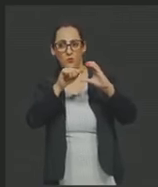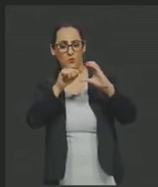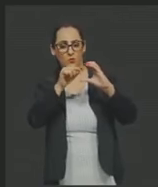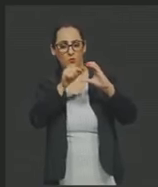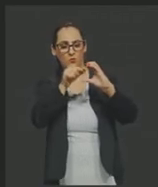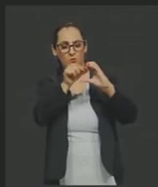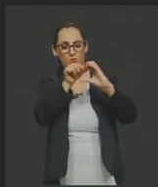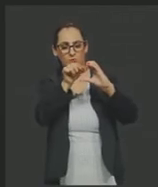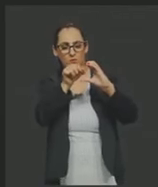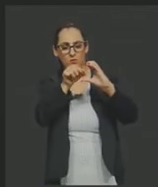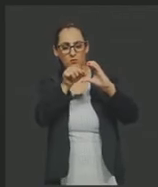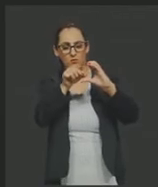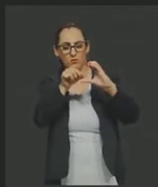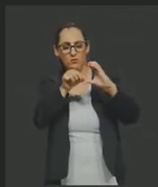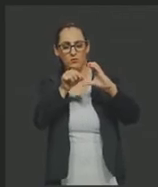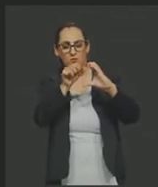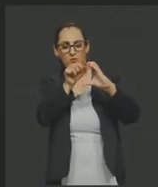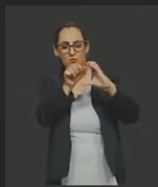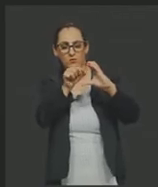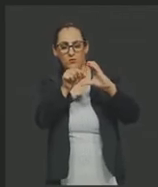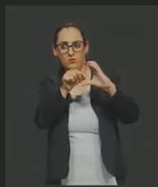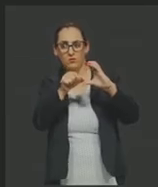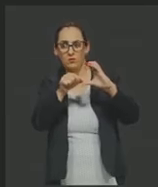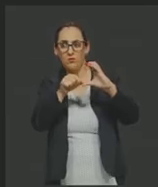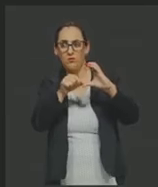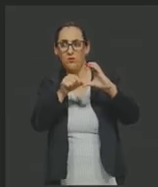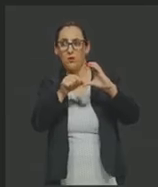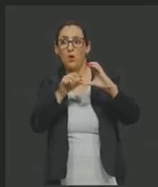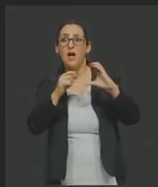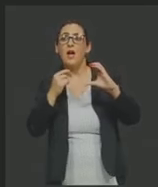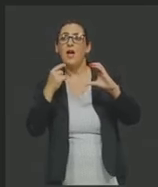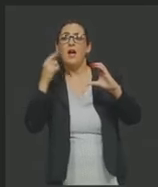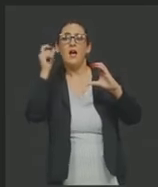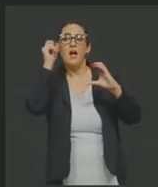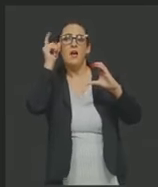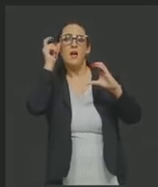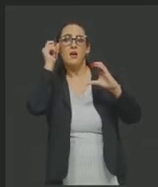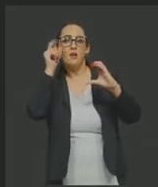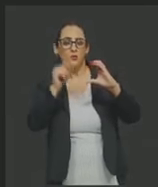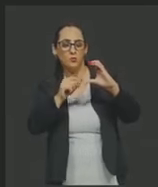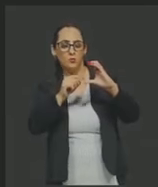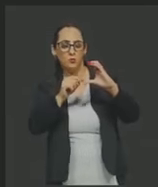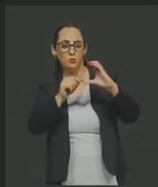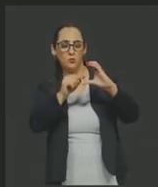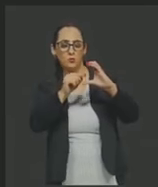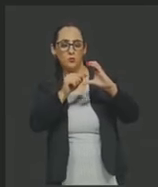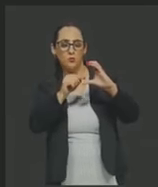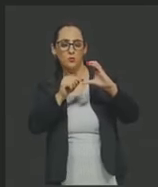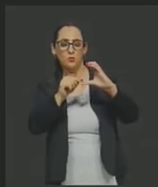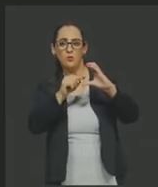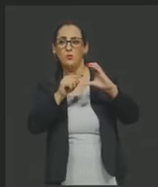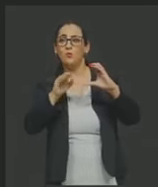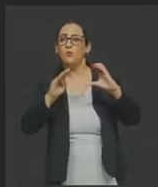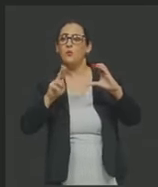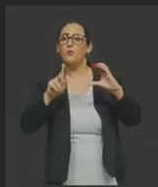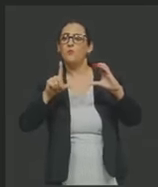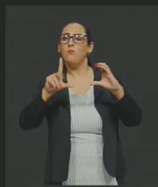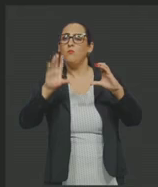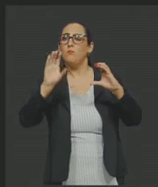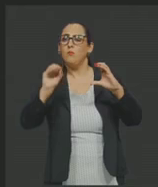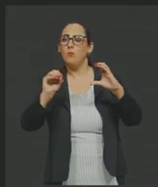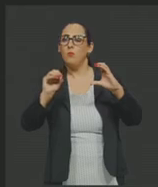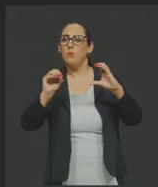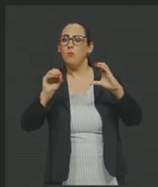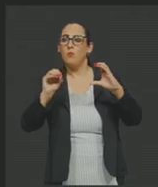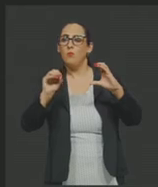azul, tá? Azul aqui é o bulbo, ponte e mesencéfalo, que tá entre aqui o diencéfalo, tá?